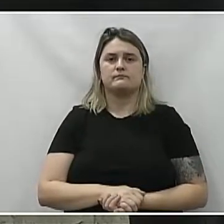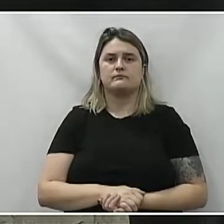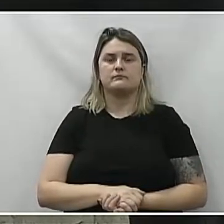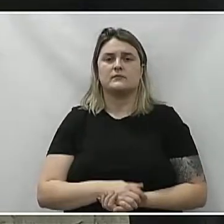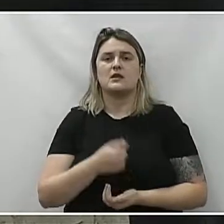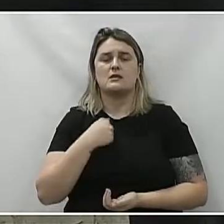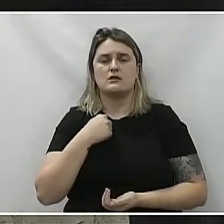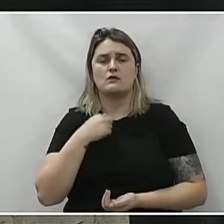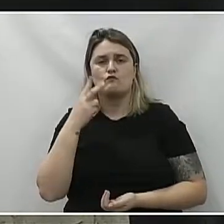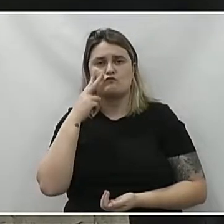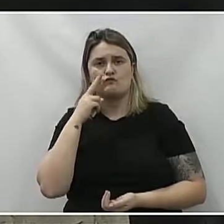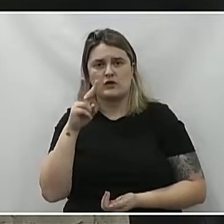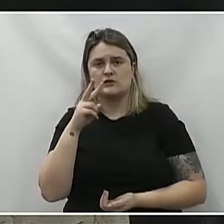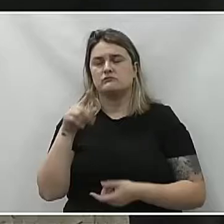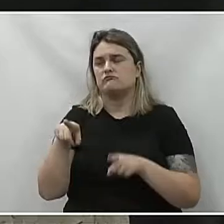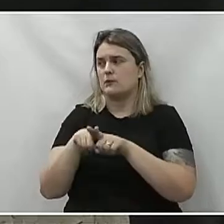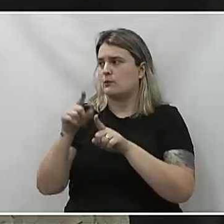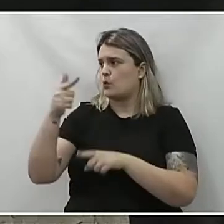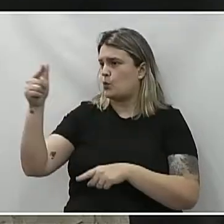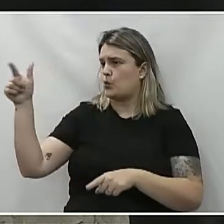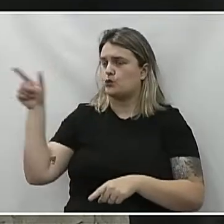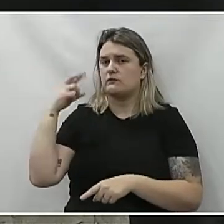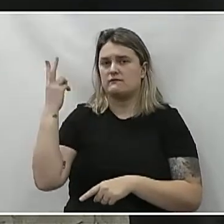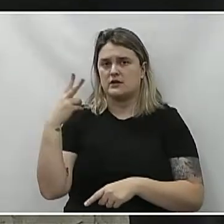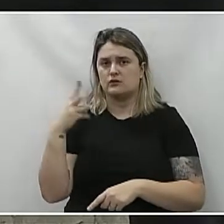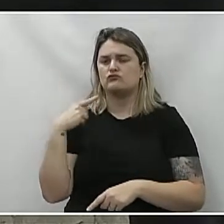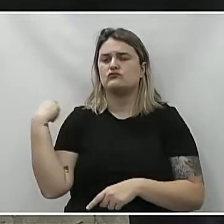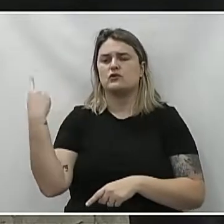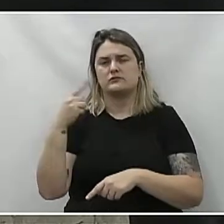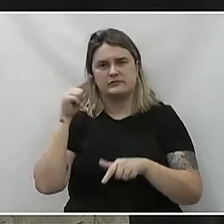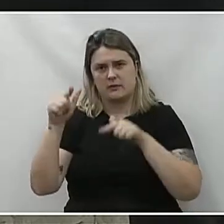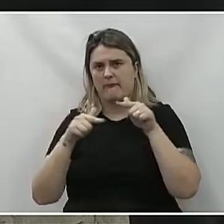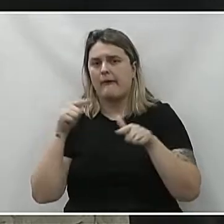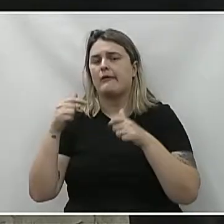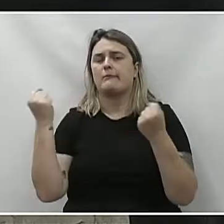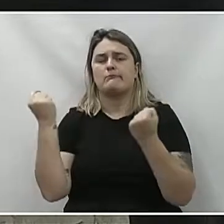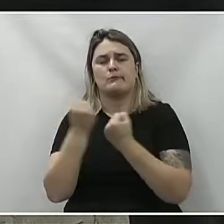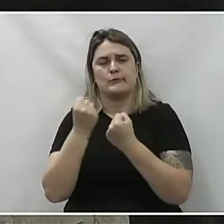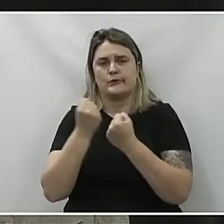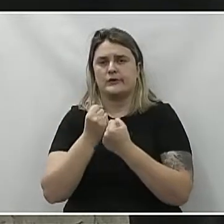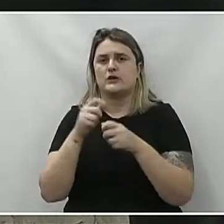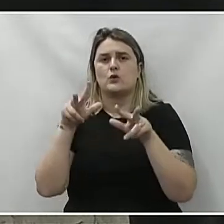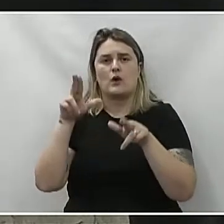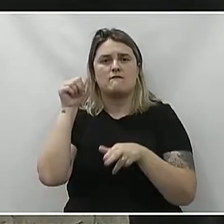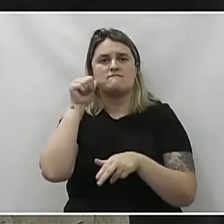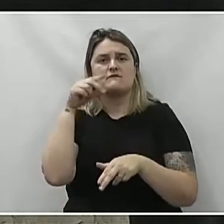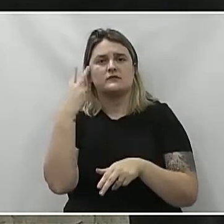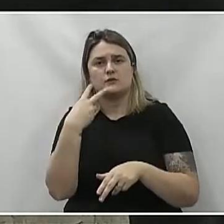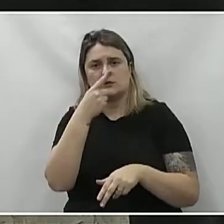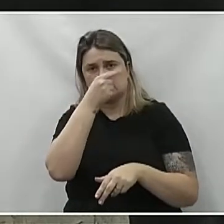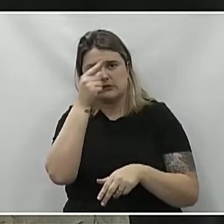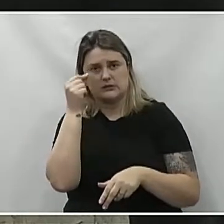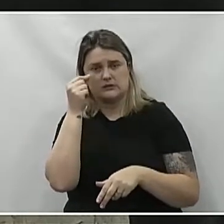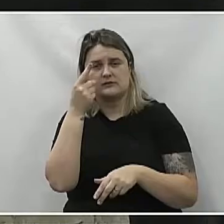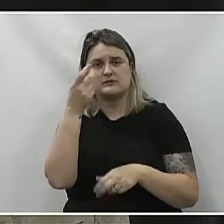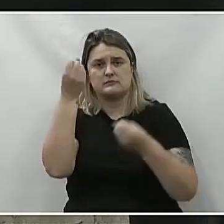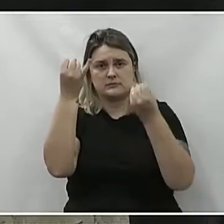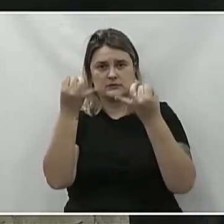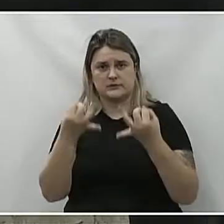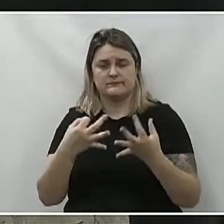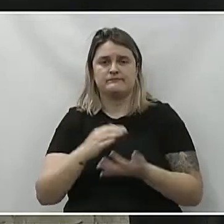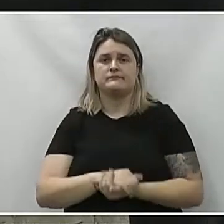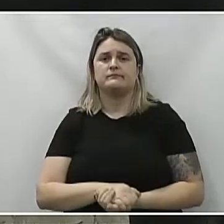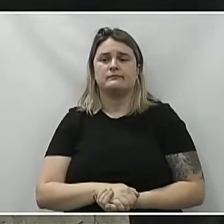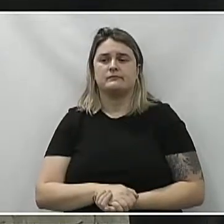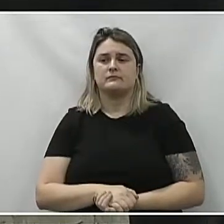eu vejo os nobres vereadores e vereadoras sempre trabalhando na área de saúde, como a vereadora Alandra colocou. Eu acho que é